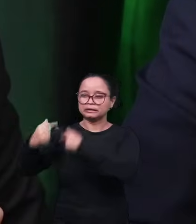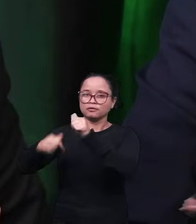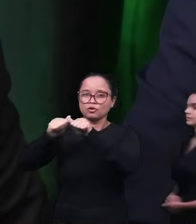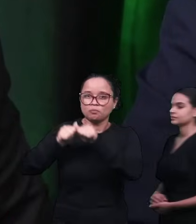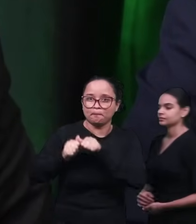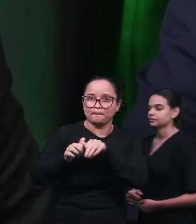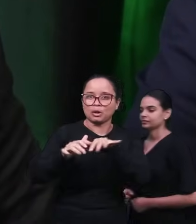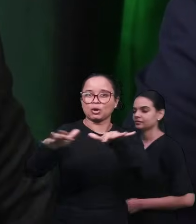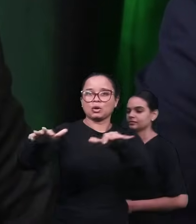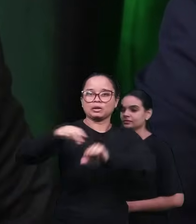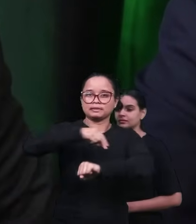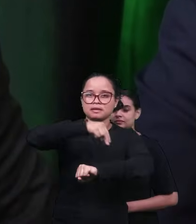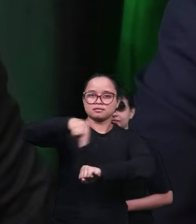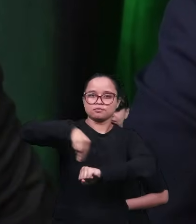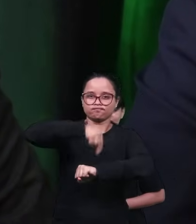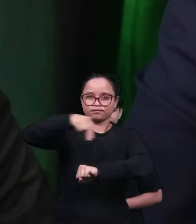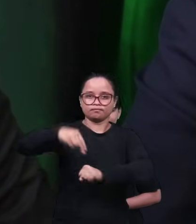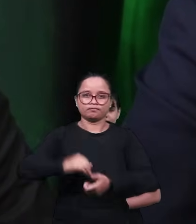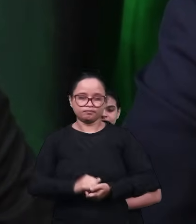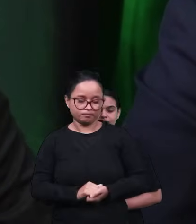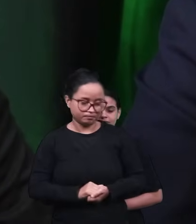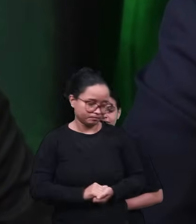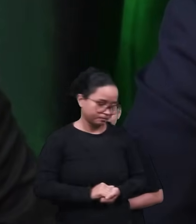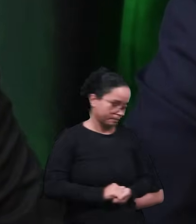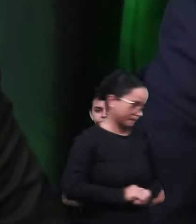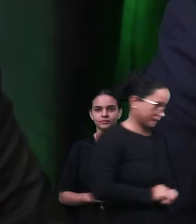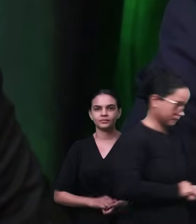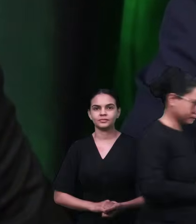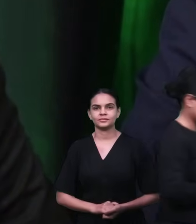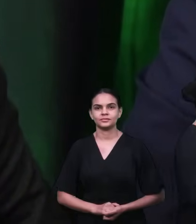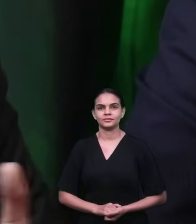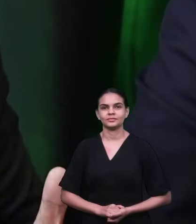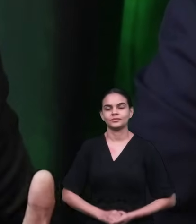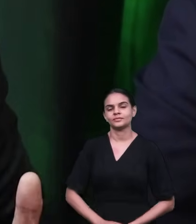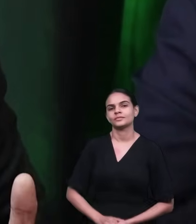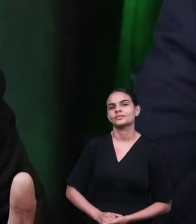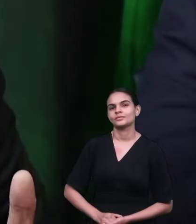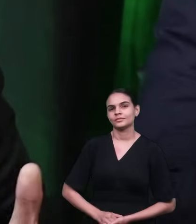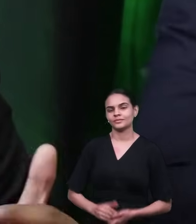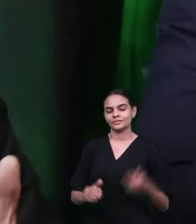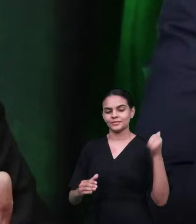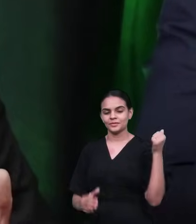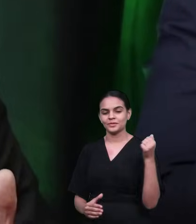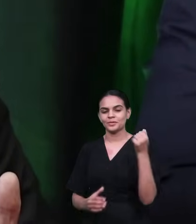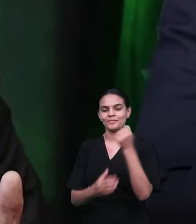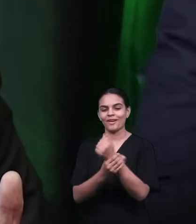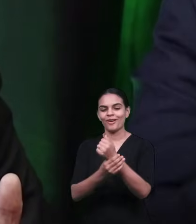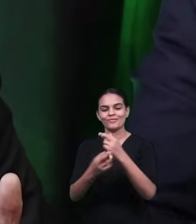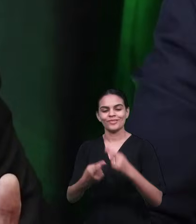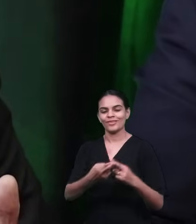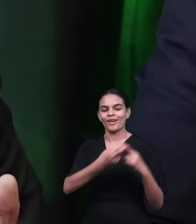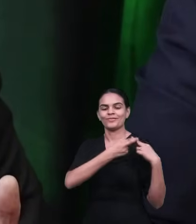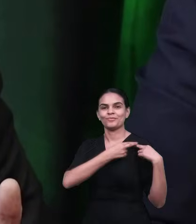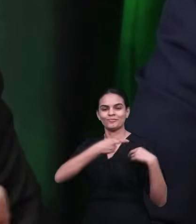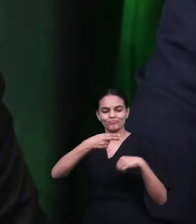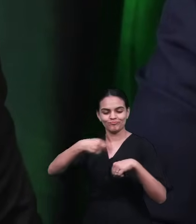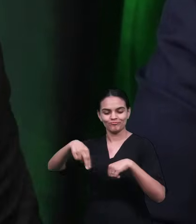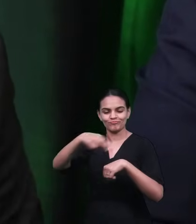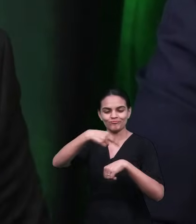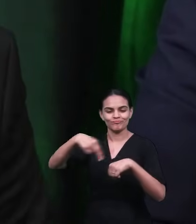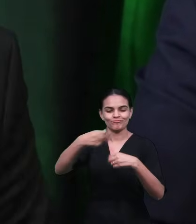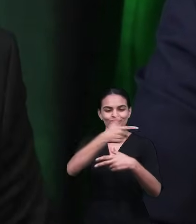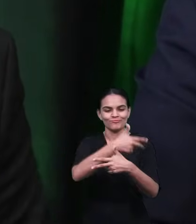Deus prosperaria e estenderia ele, né, seria pai de muitas nações, o que, né, logo se torna o nome